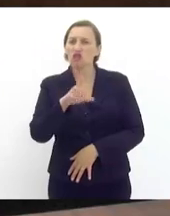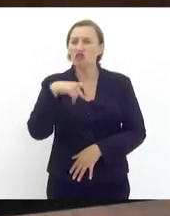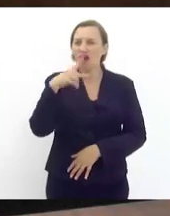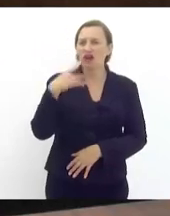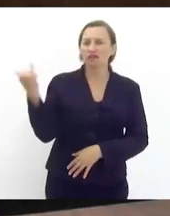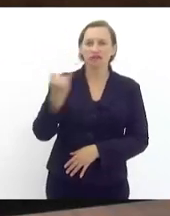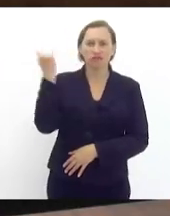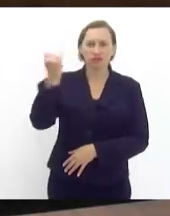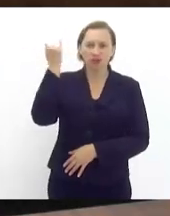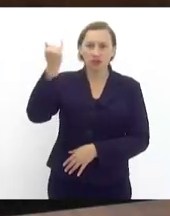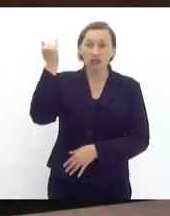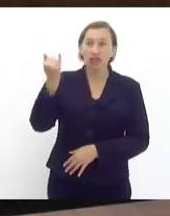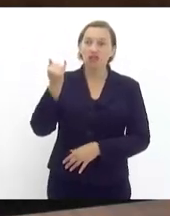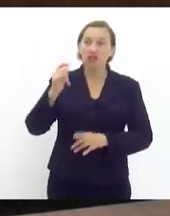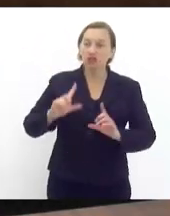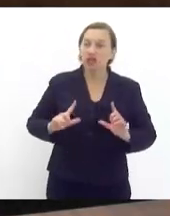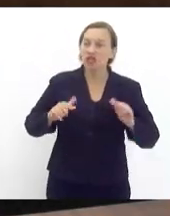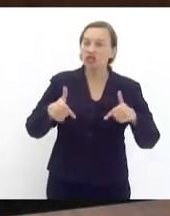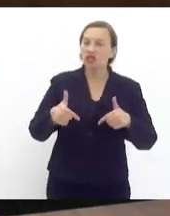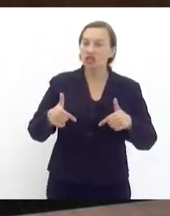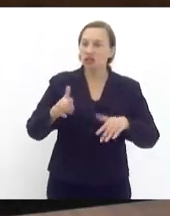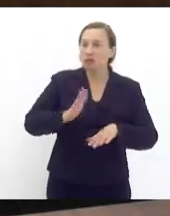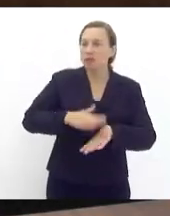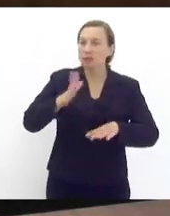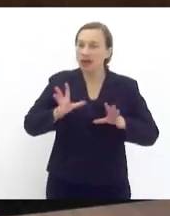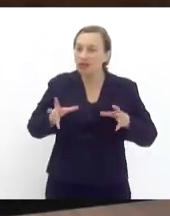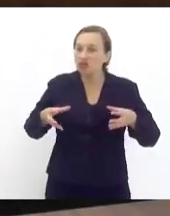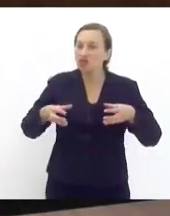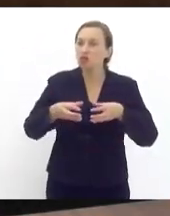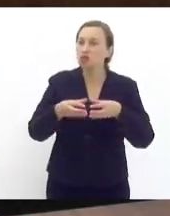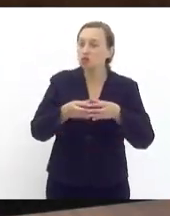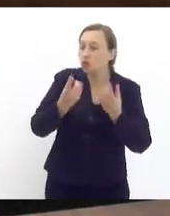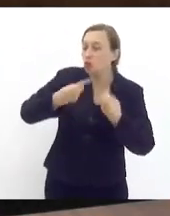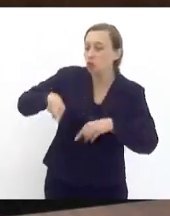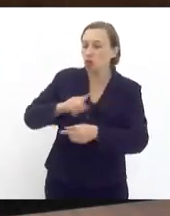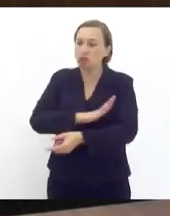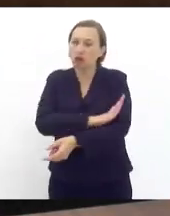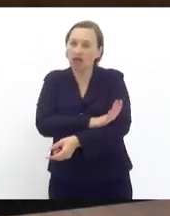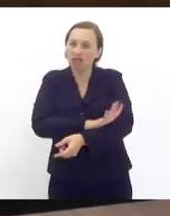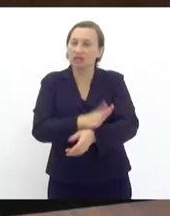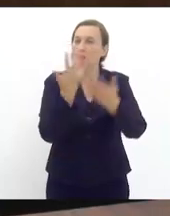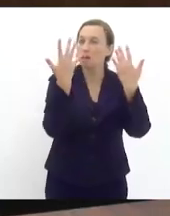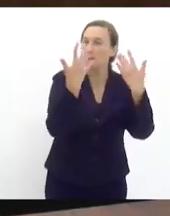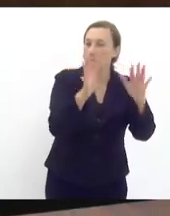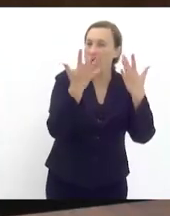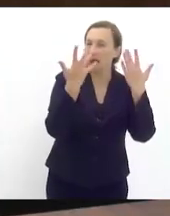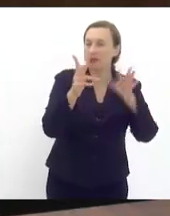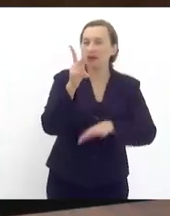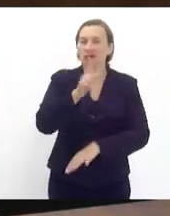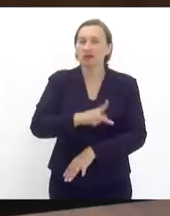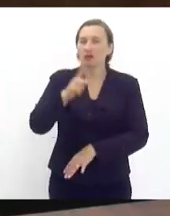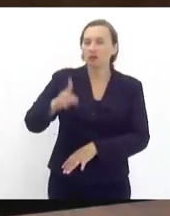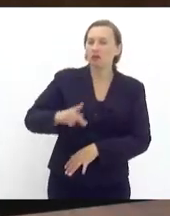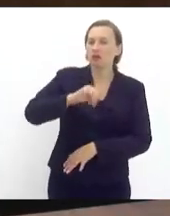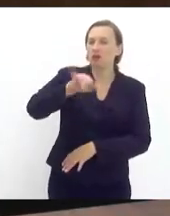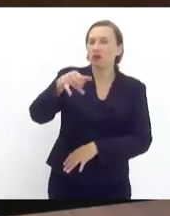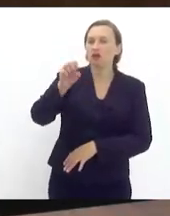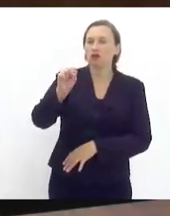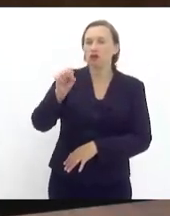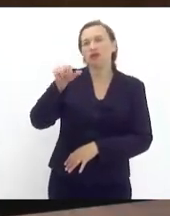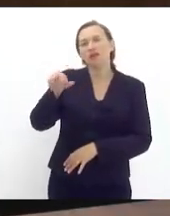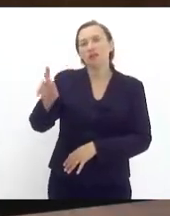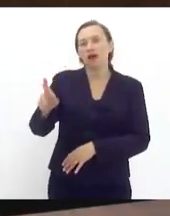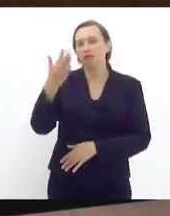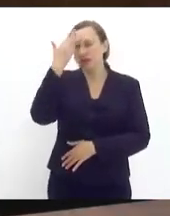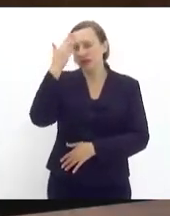a importância de ações mais coletivizadas de combate ao racismo Parabéns ao professor Josemar Obrigada